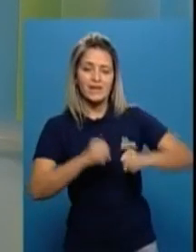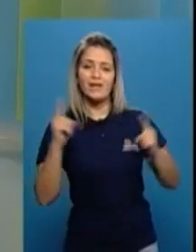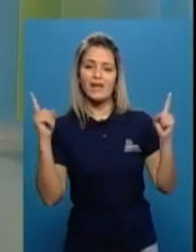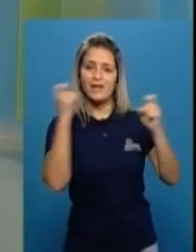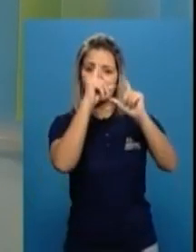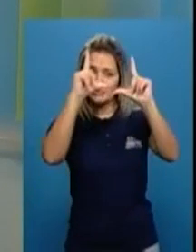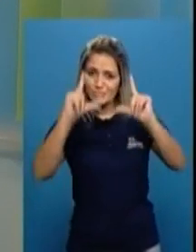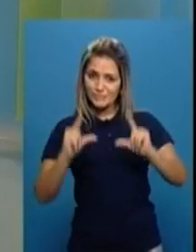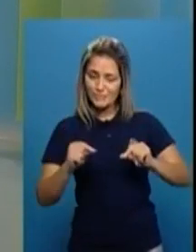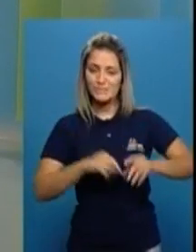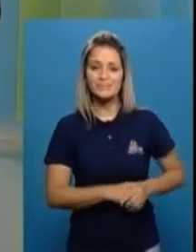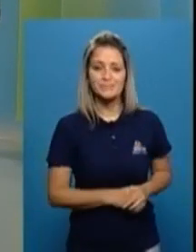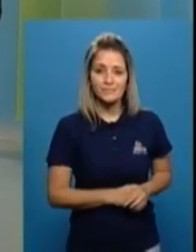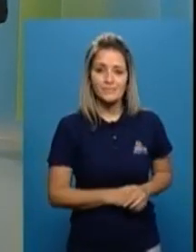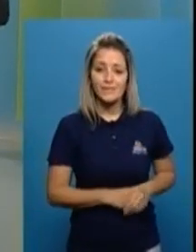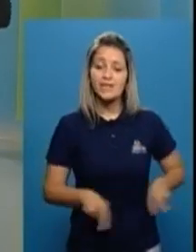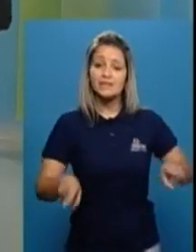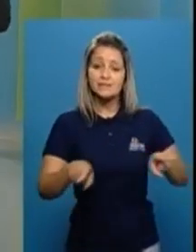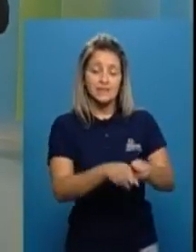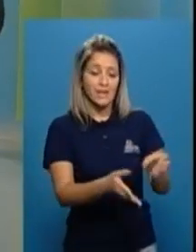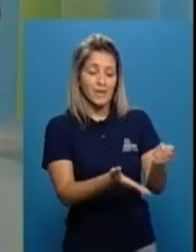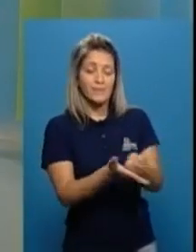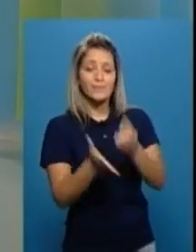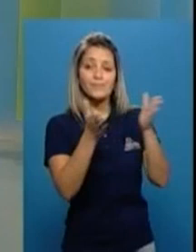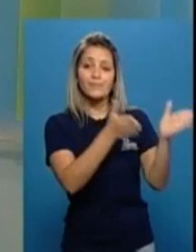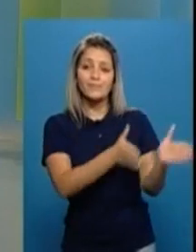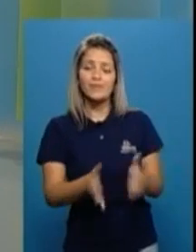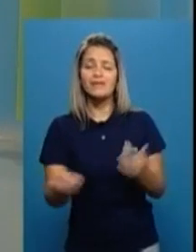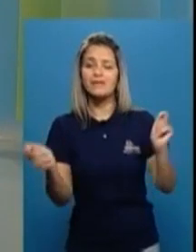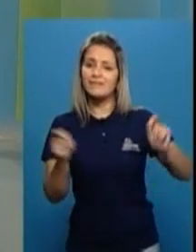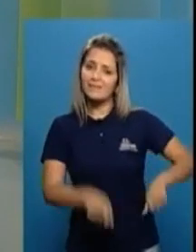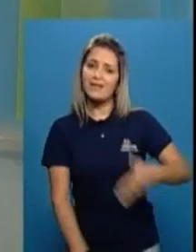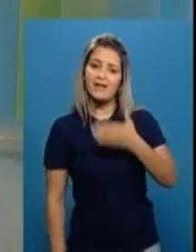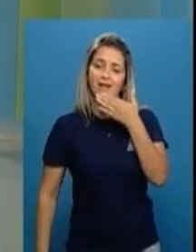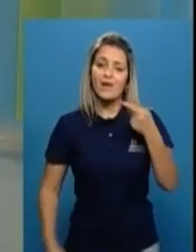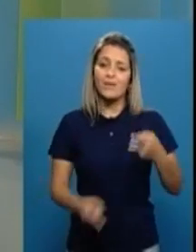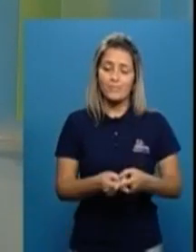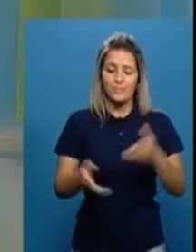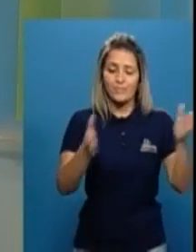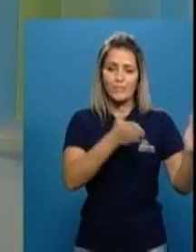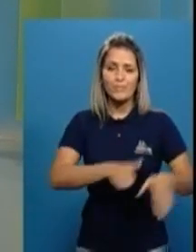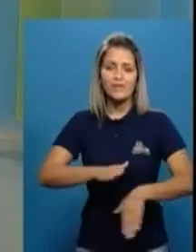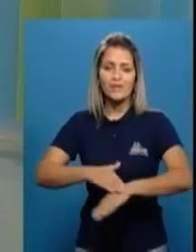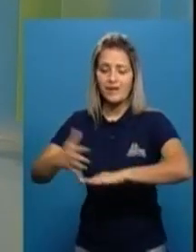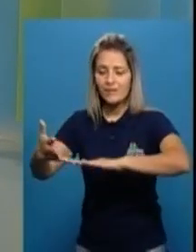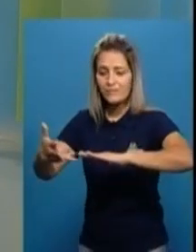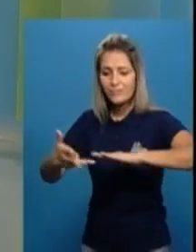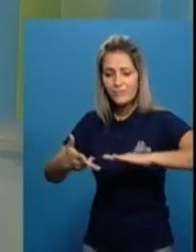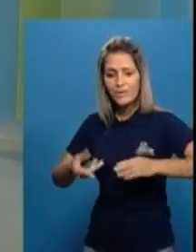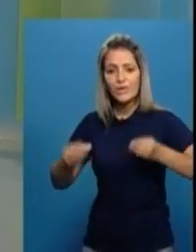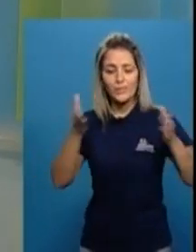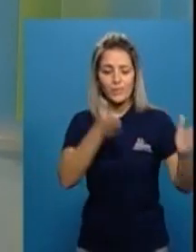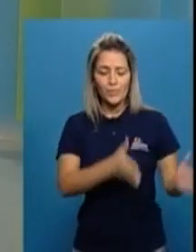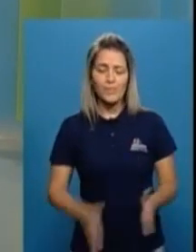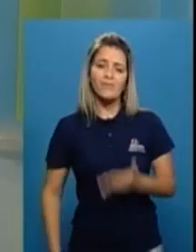tarefa. Outro ponto é o controle da produtividade mais fácil, pois a velocidade do trabalho em uma linha de produção